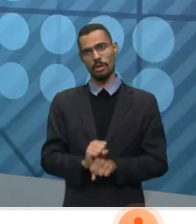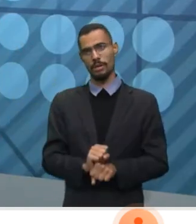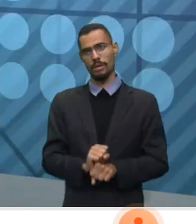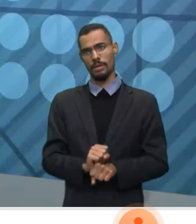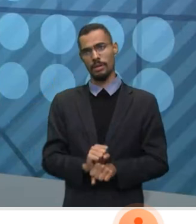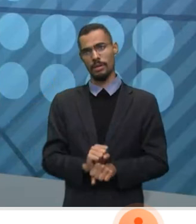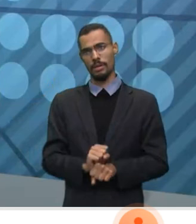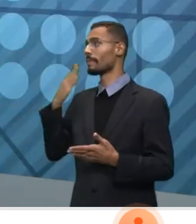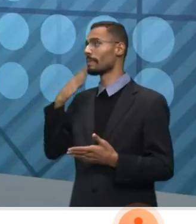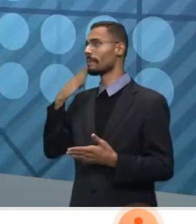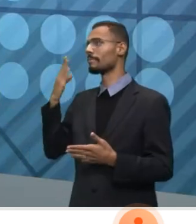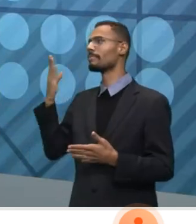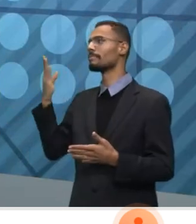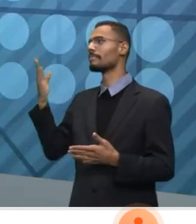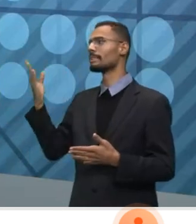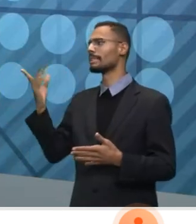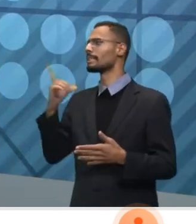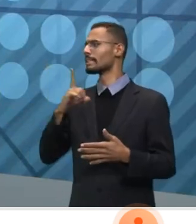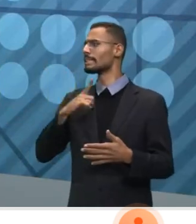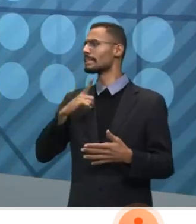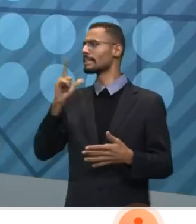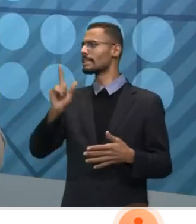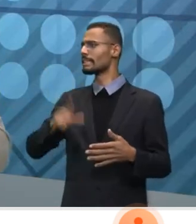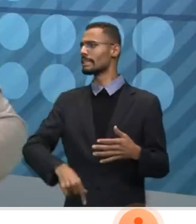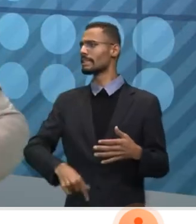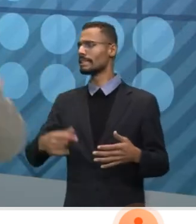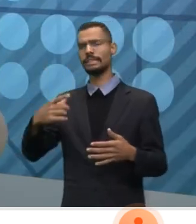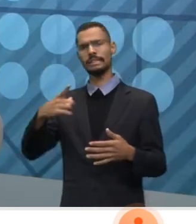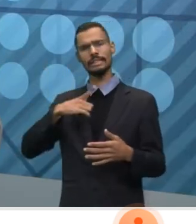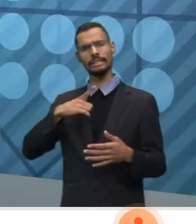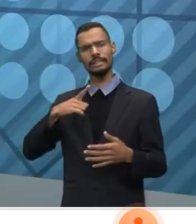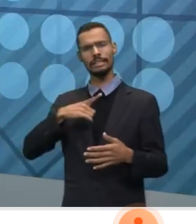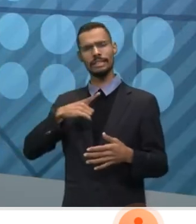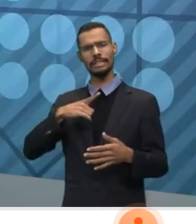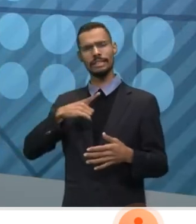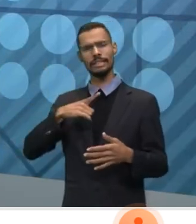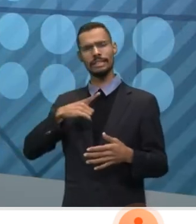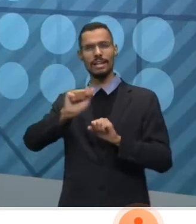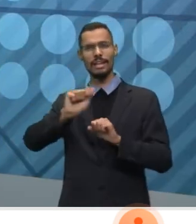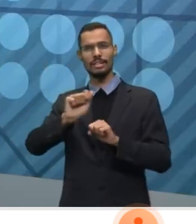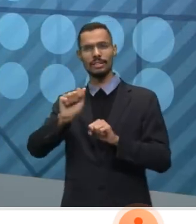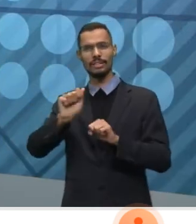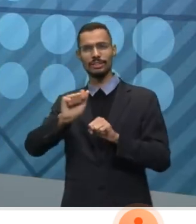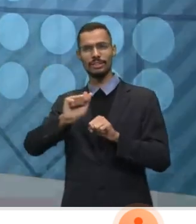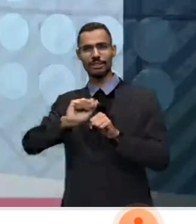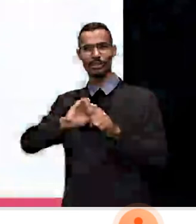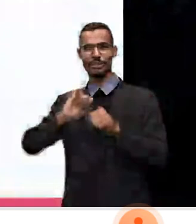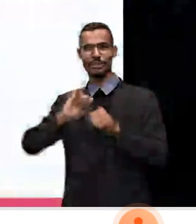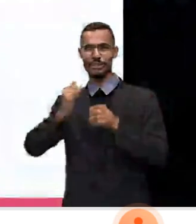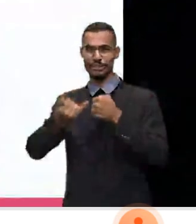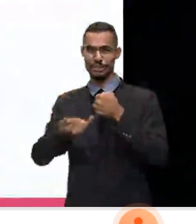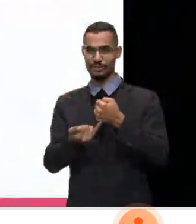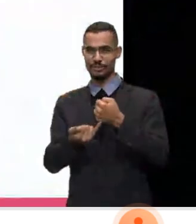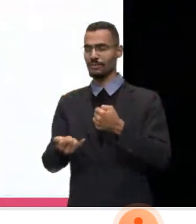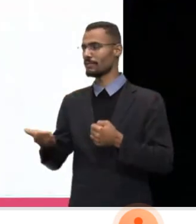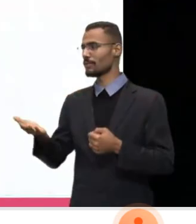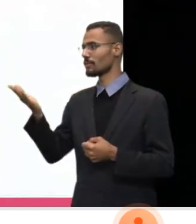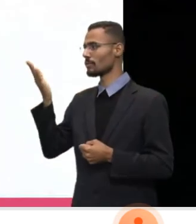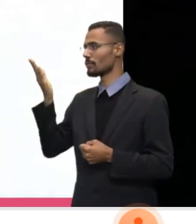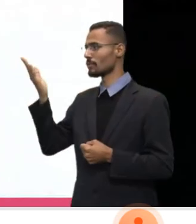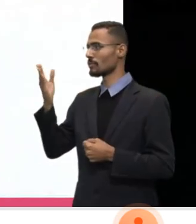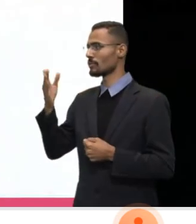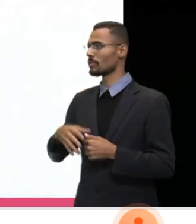acréscimo, aí, na posição neutra que a gente vai acrescentar os advérbios. Então, no quadro nós temos